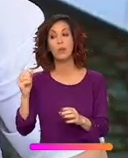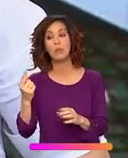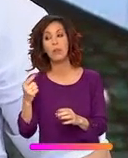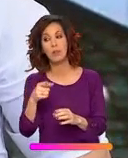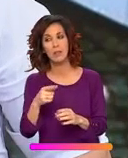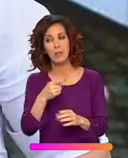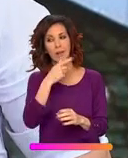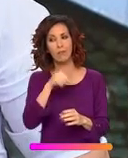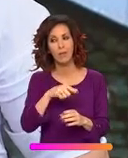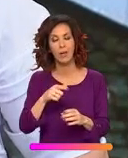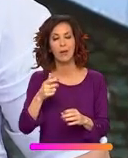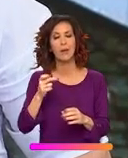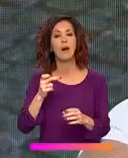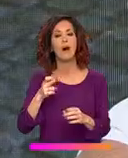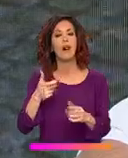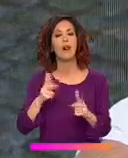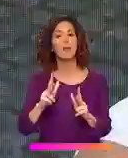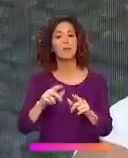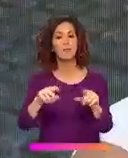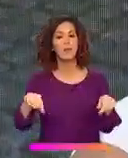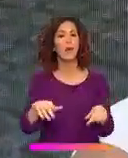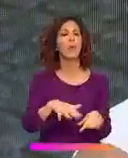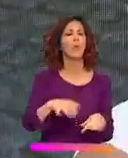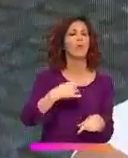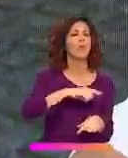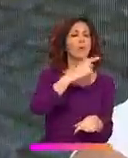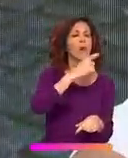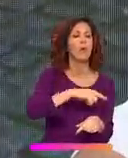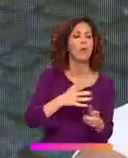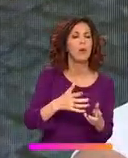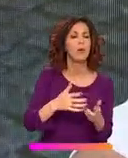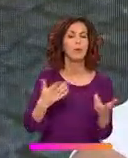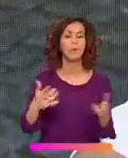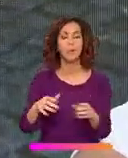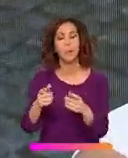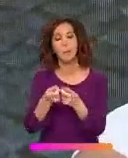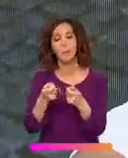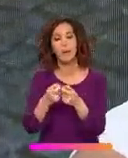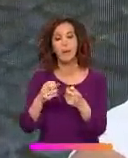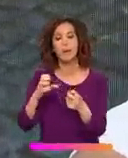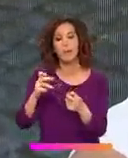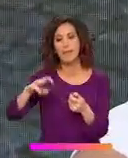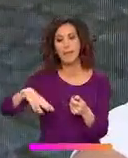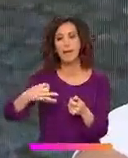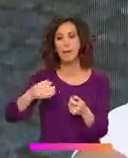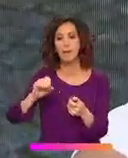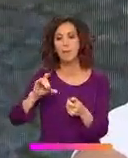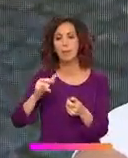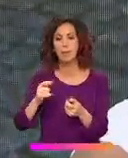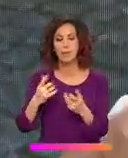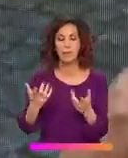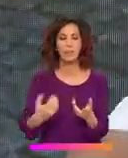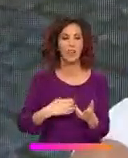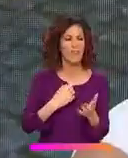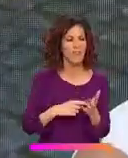Onde é que vai costumar ir à esplanada? No quiosque Campolide. Costuma ir ali? Sim. Agora já não vai, não é? Só pois agora, hoje já não vou. Sentiu falta?